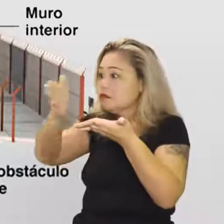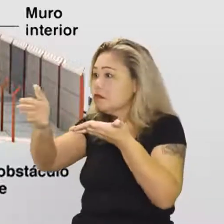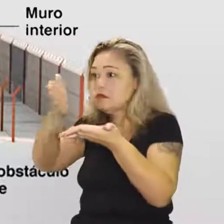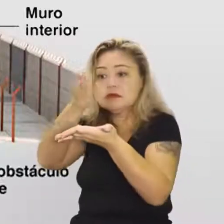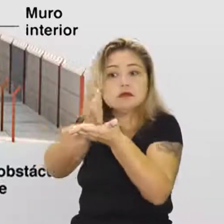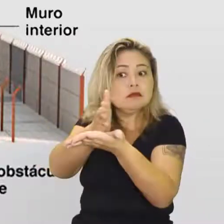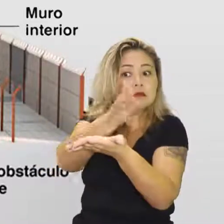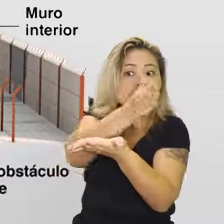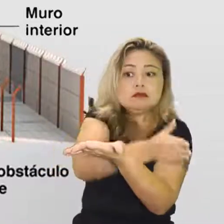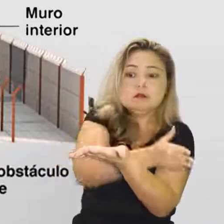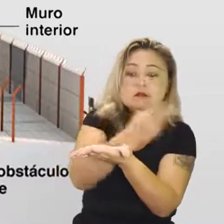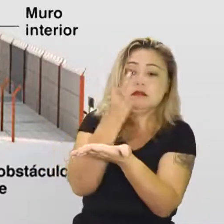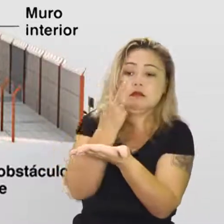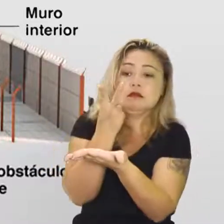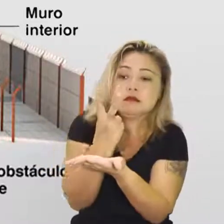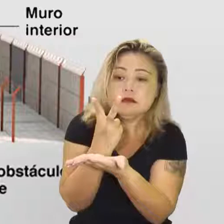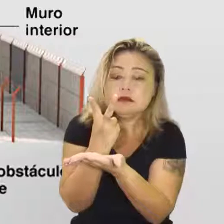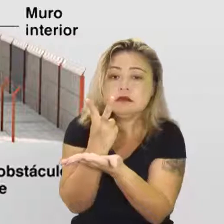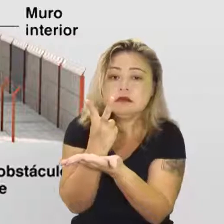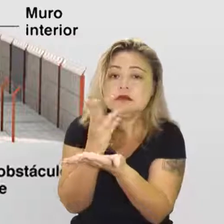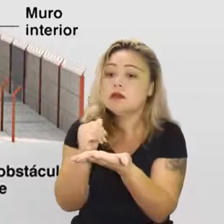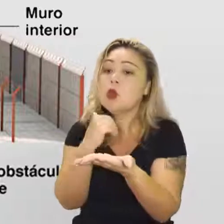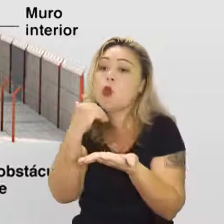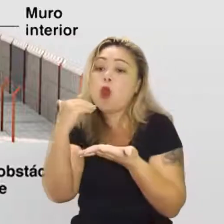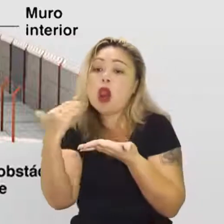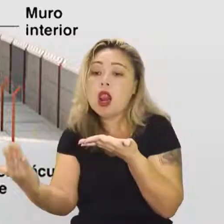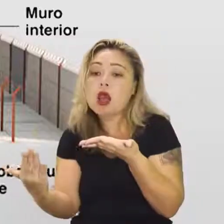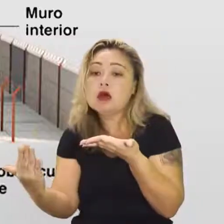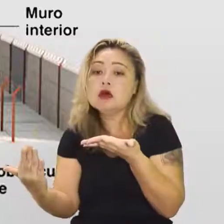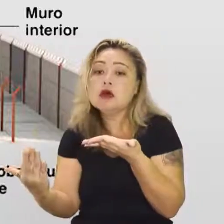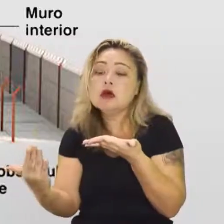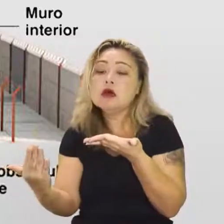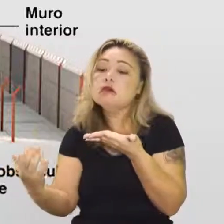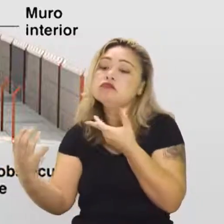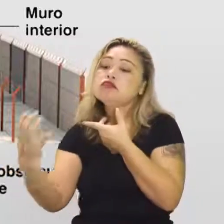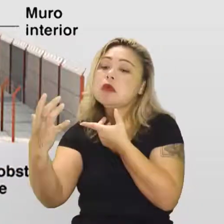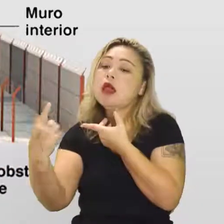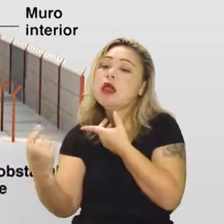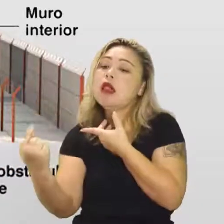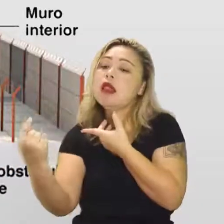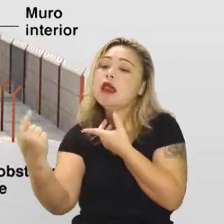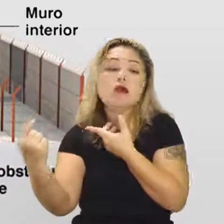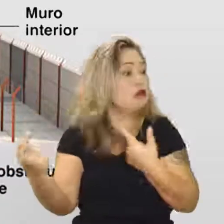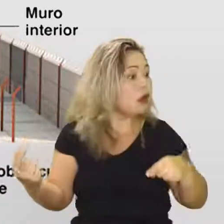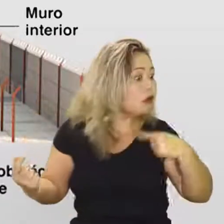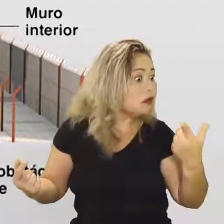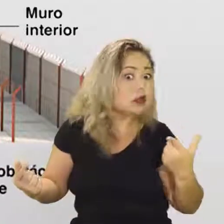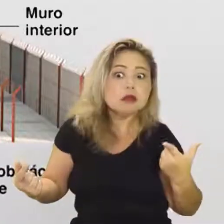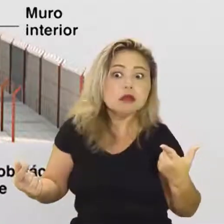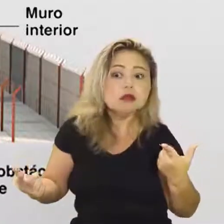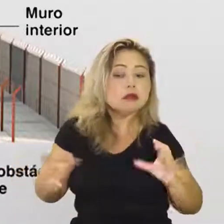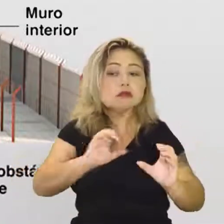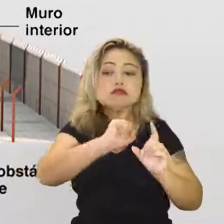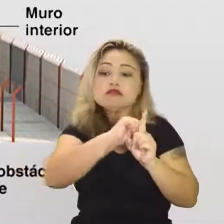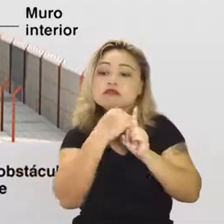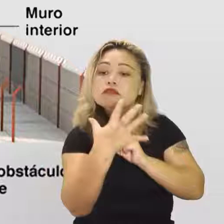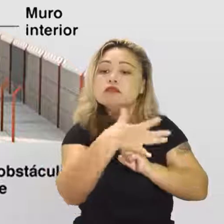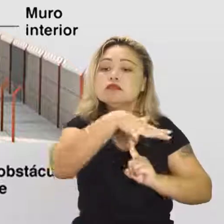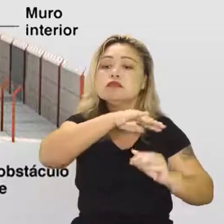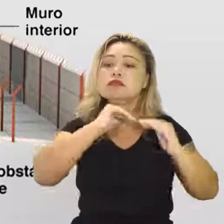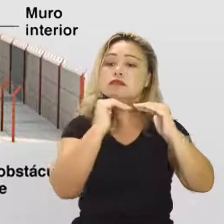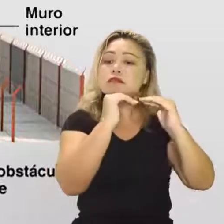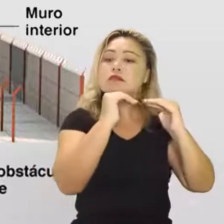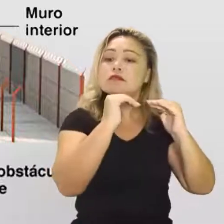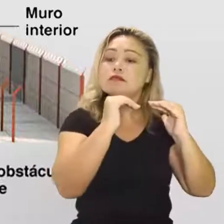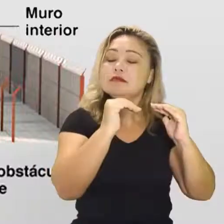E esse país sendo dividido em 2, em um lado nós vamos ter a influência capitalista, e de outro lado nós vamos ter a influência